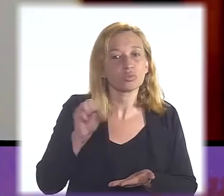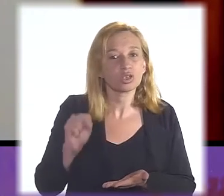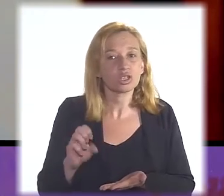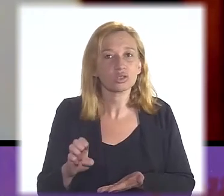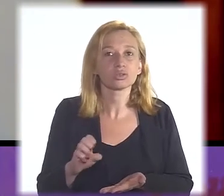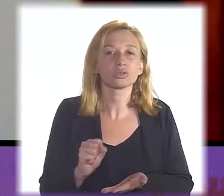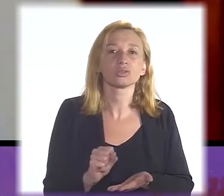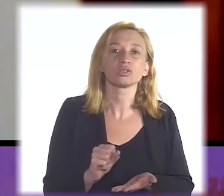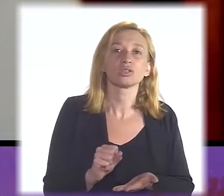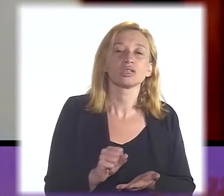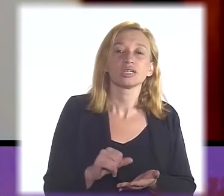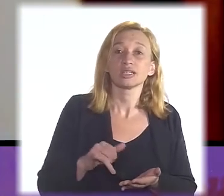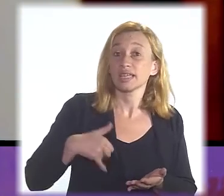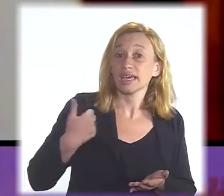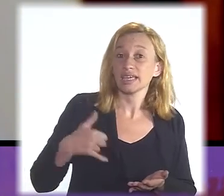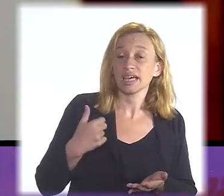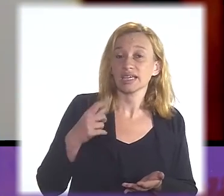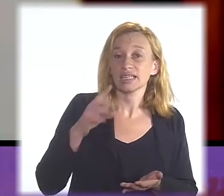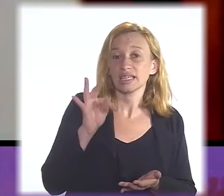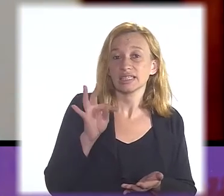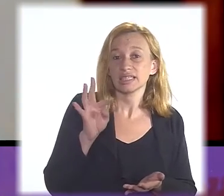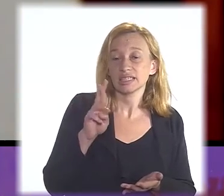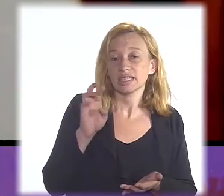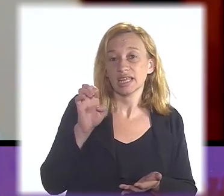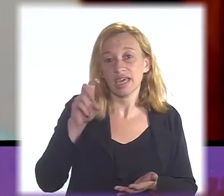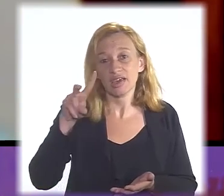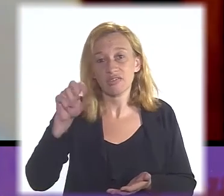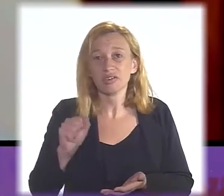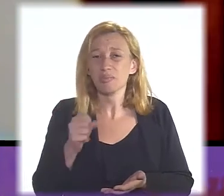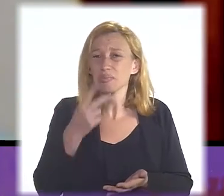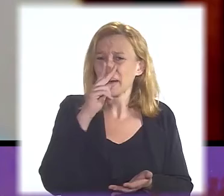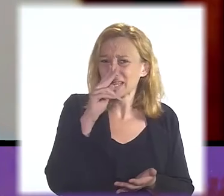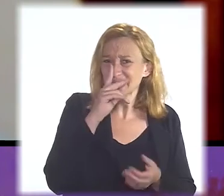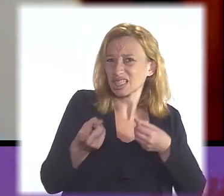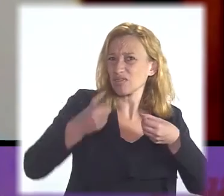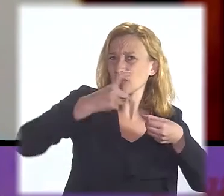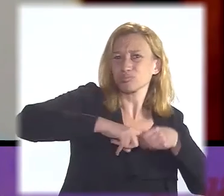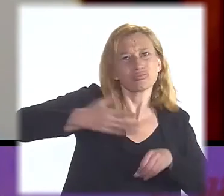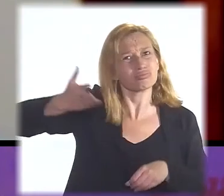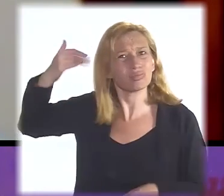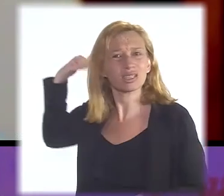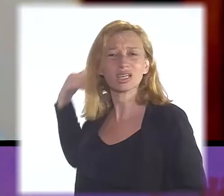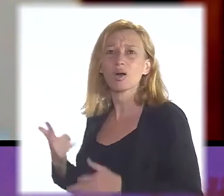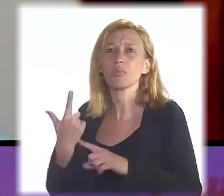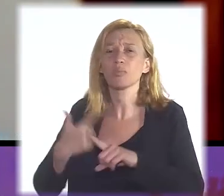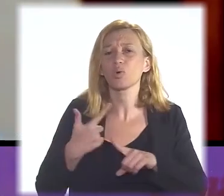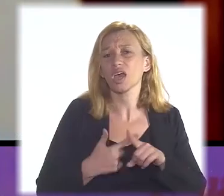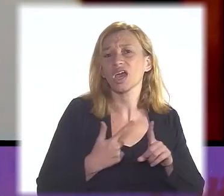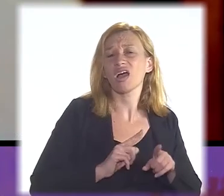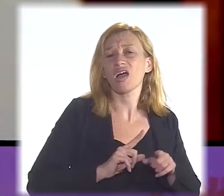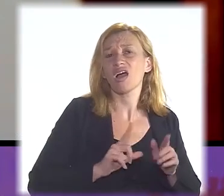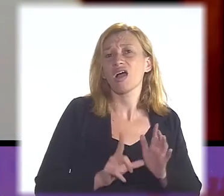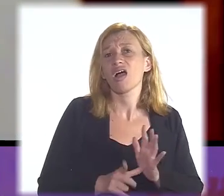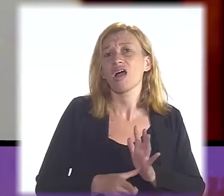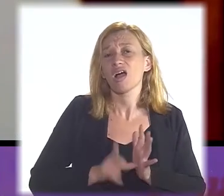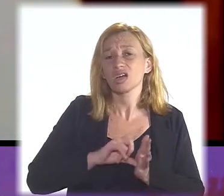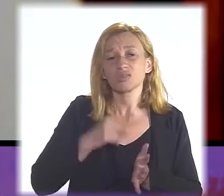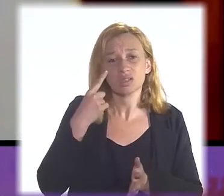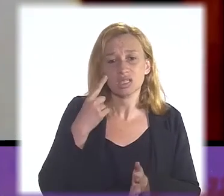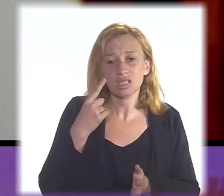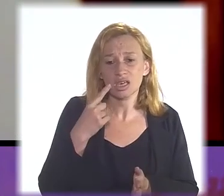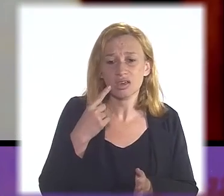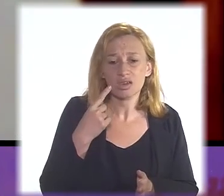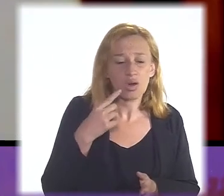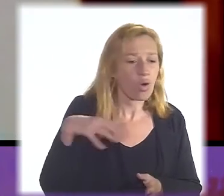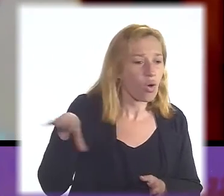do iluminismo, nós saímos da idade das trevas. Às vezes parece que nós estamos voltando. Porque antes, quando era coletivamente, você ouvia